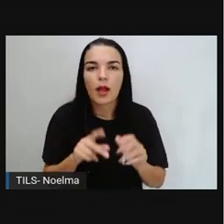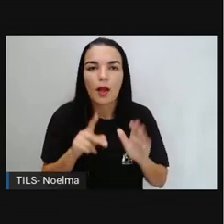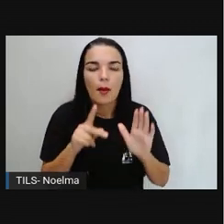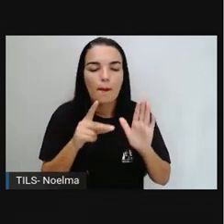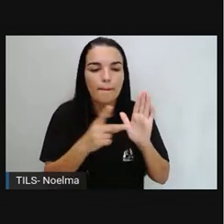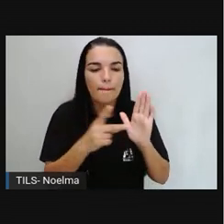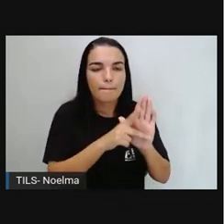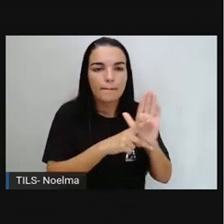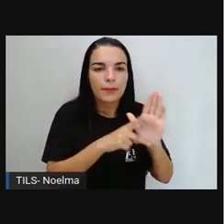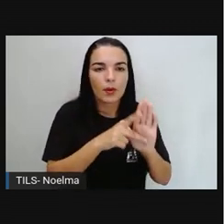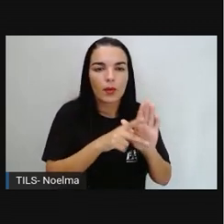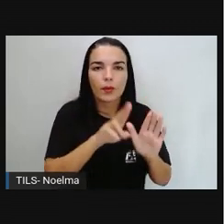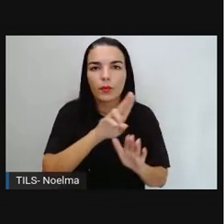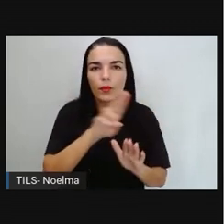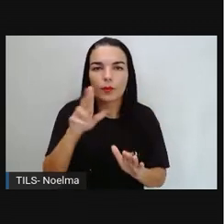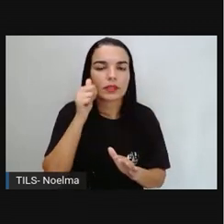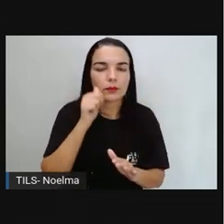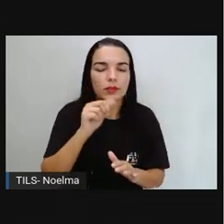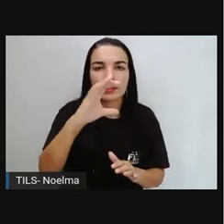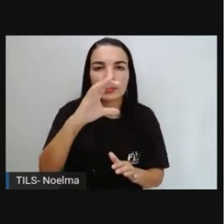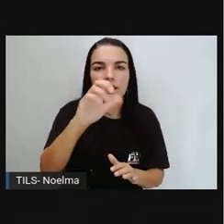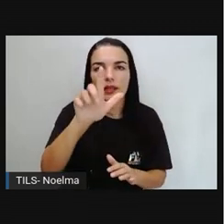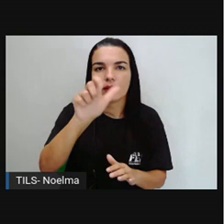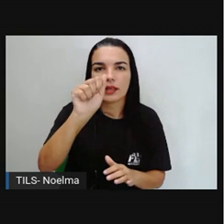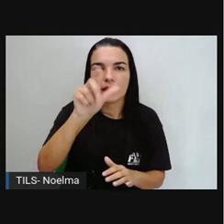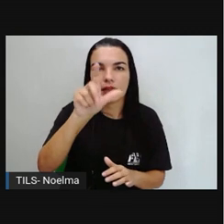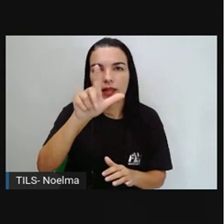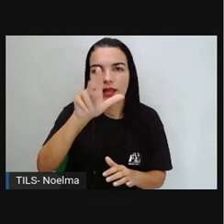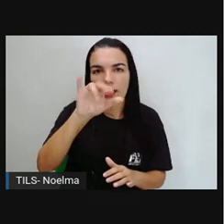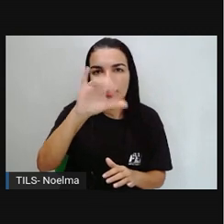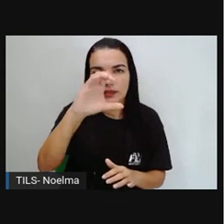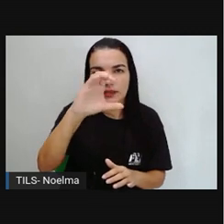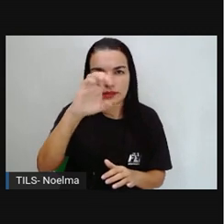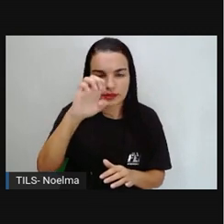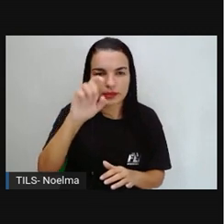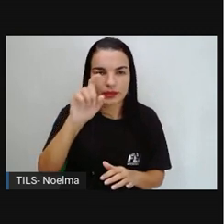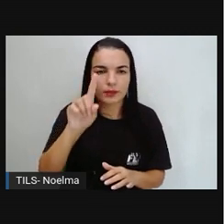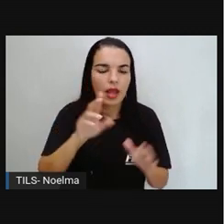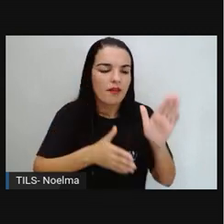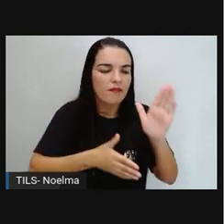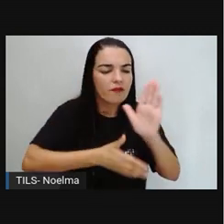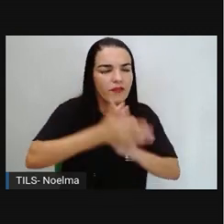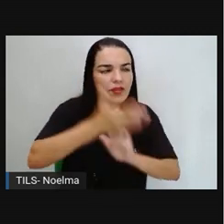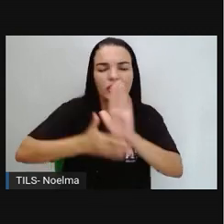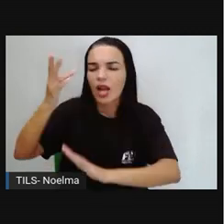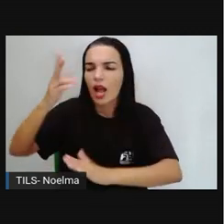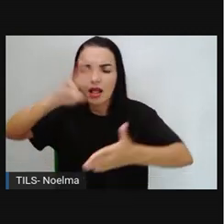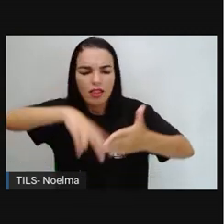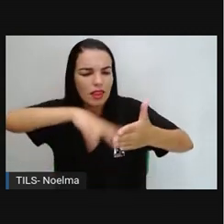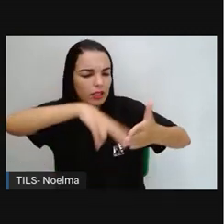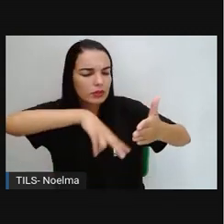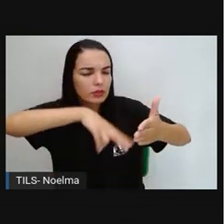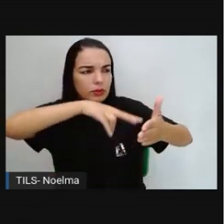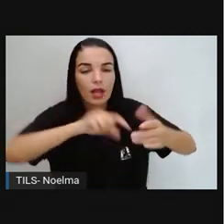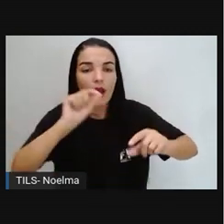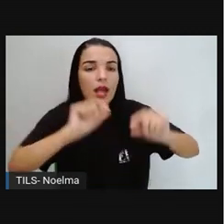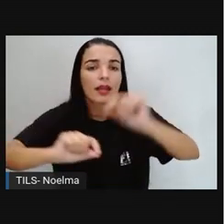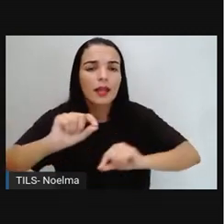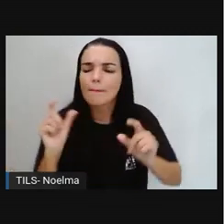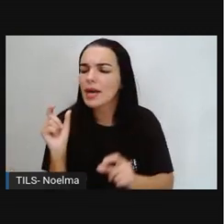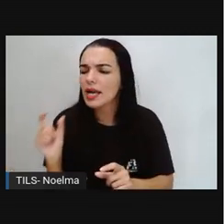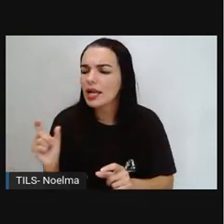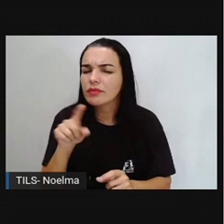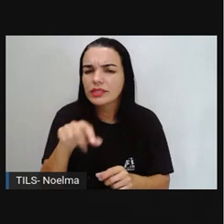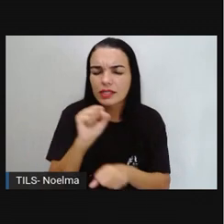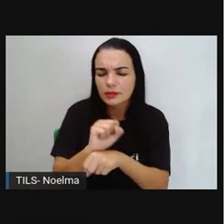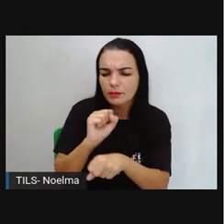escritora Clarice Pacheco. Ele se chama Viajar pela Leitura. Que palavras você espera que apareçam nessa